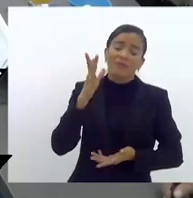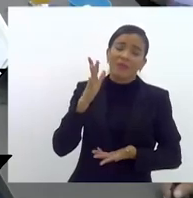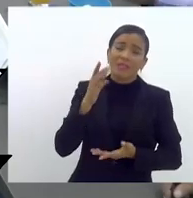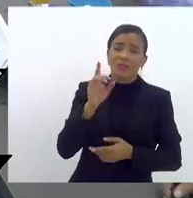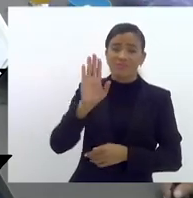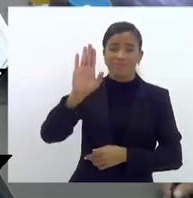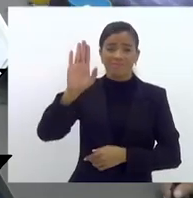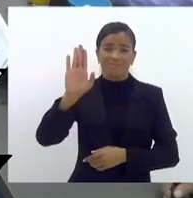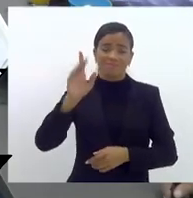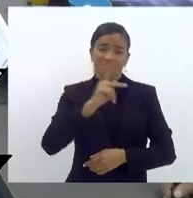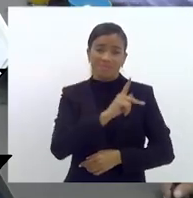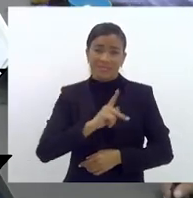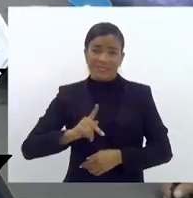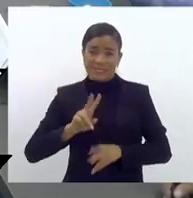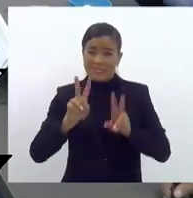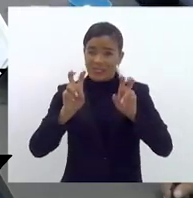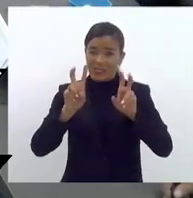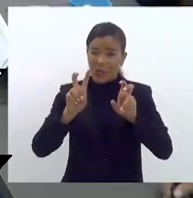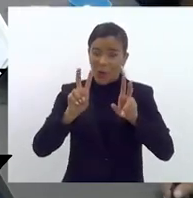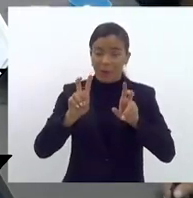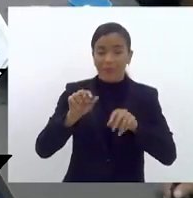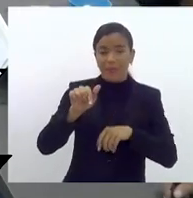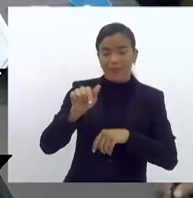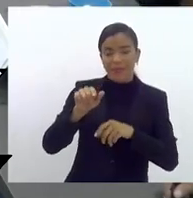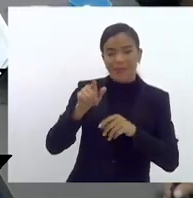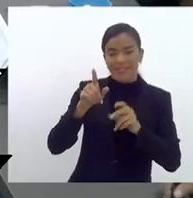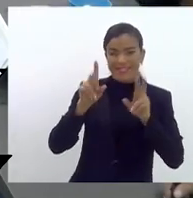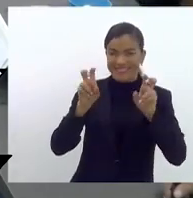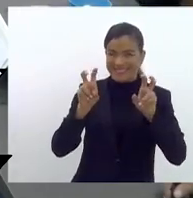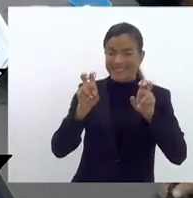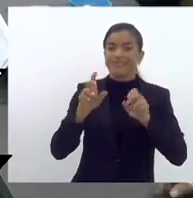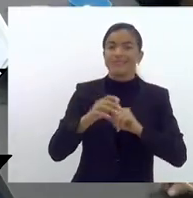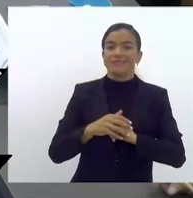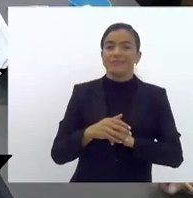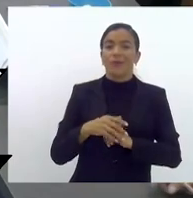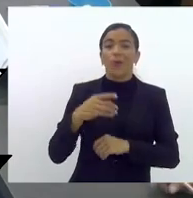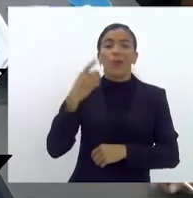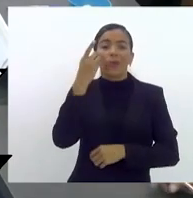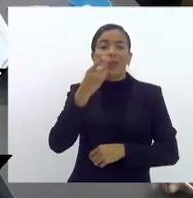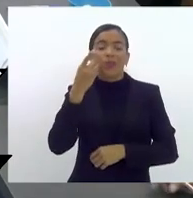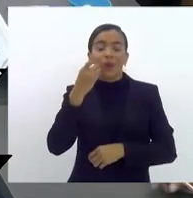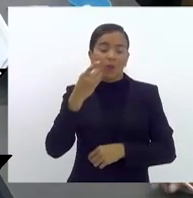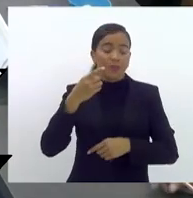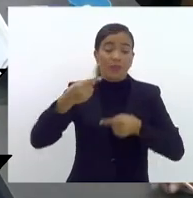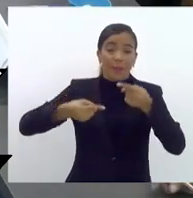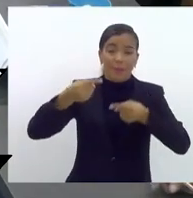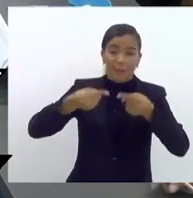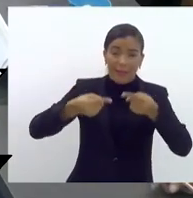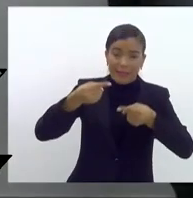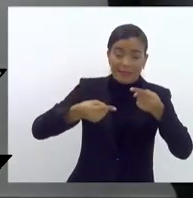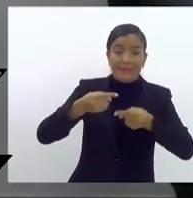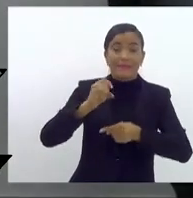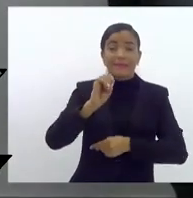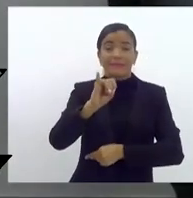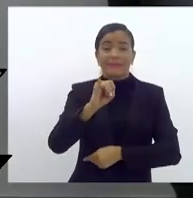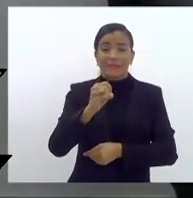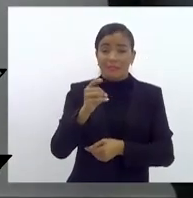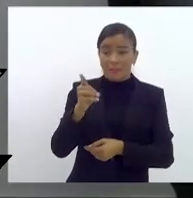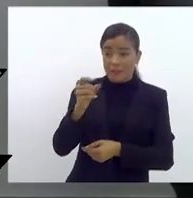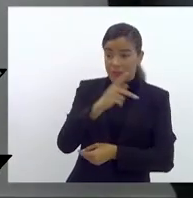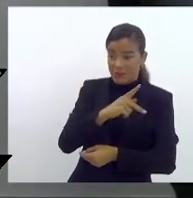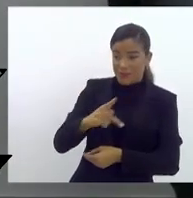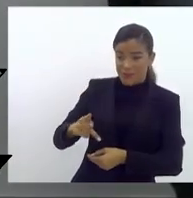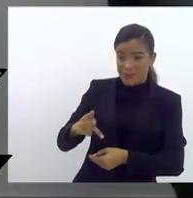excelência sobre esse tema ficará mais fácil o debate de quarta-feira se o senhor disponibilizar